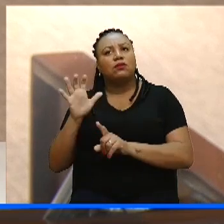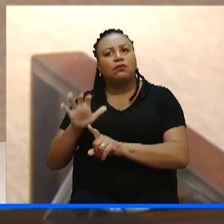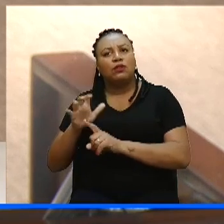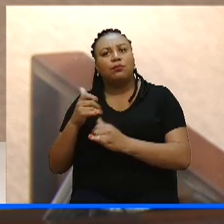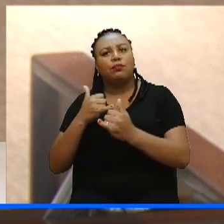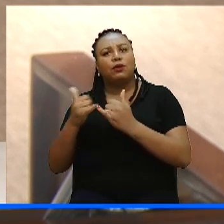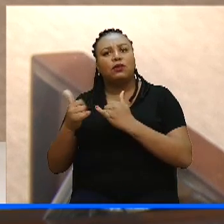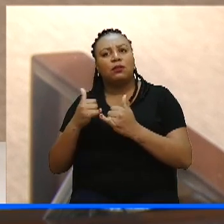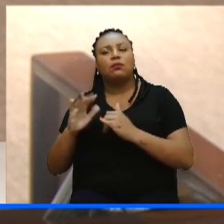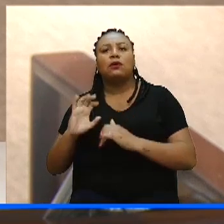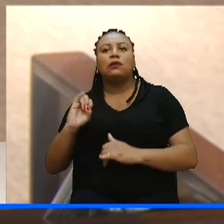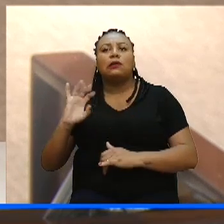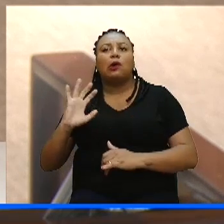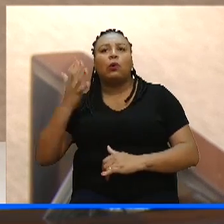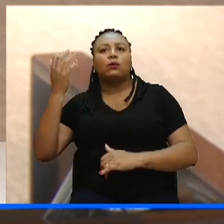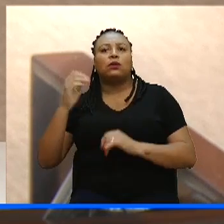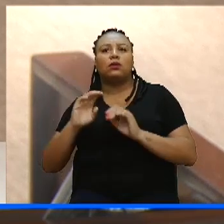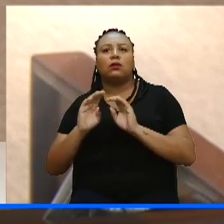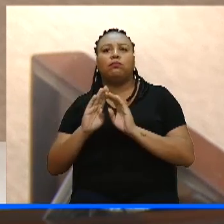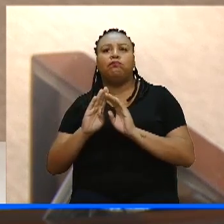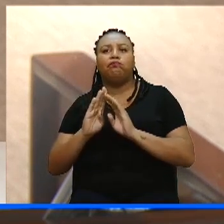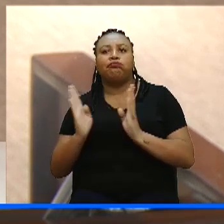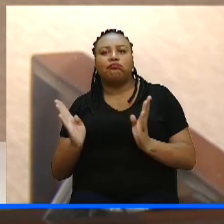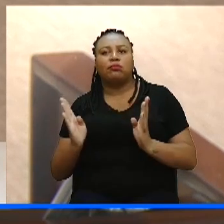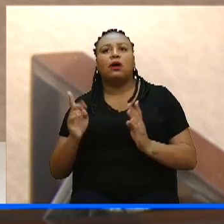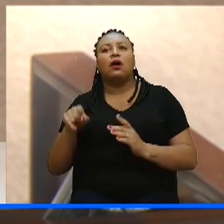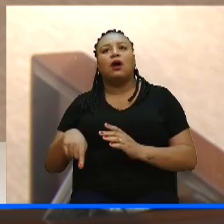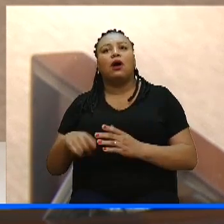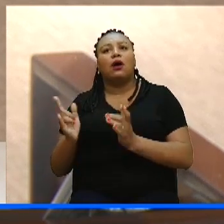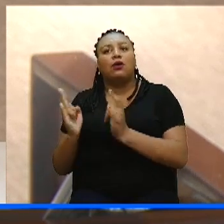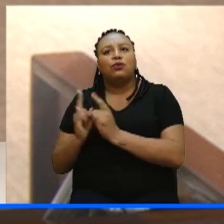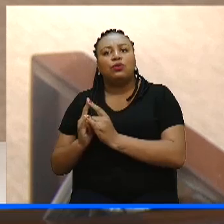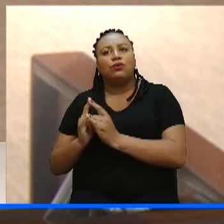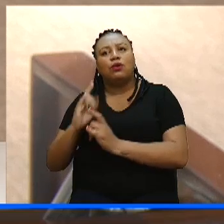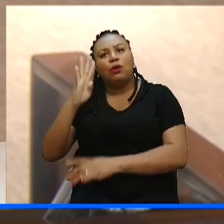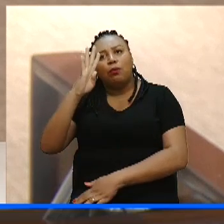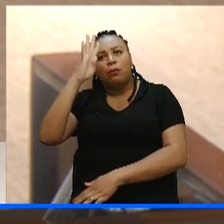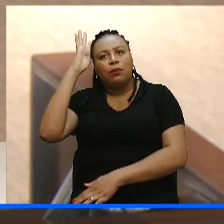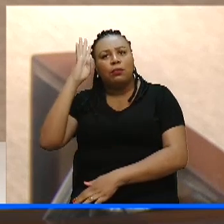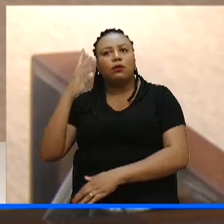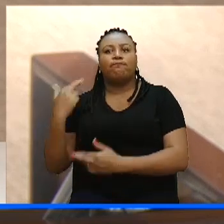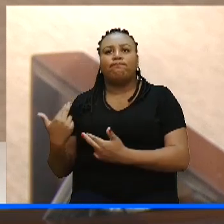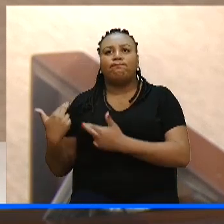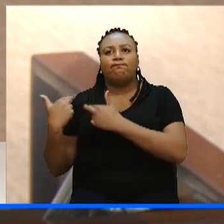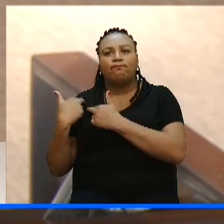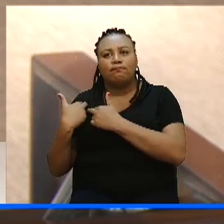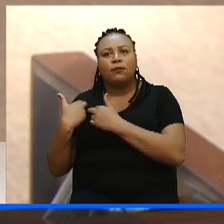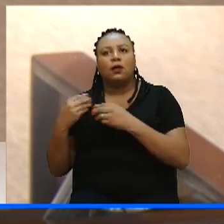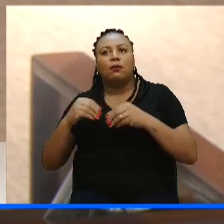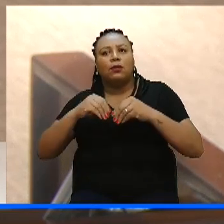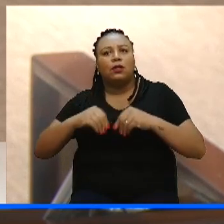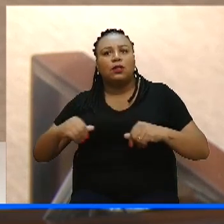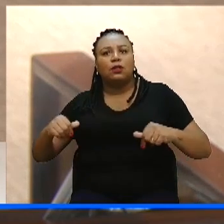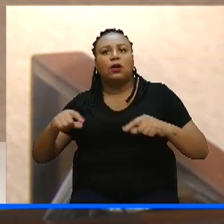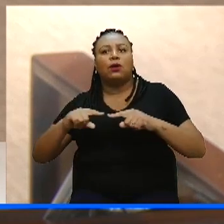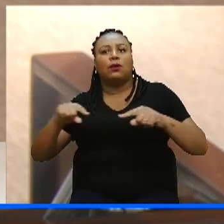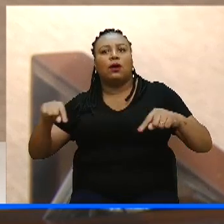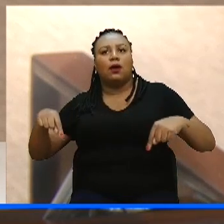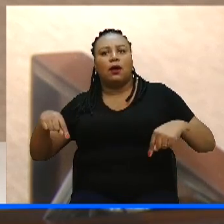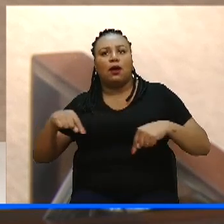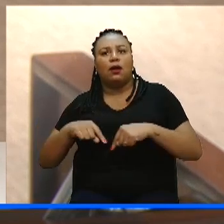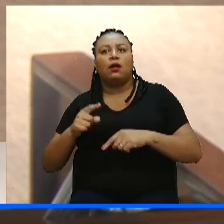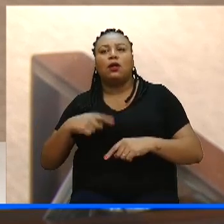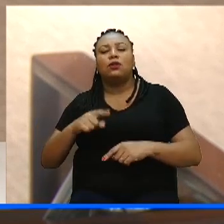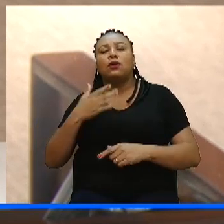caso de um eventual rompimento a unidade de bombeiros seja responsável pelo território do usuário nós